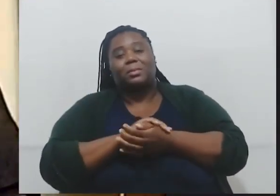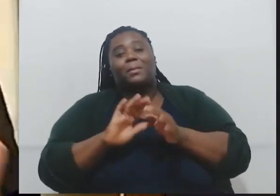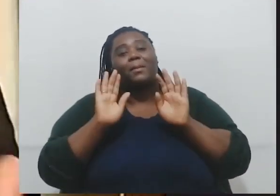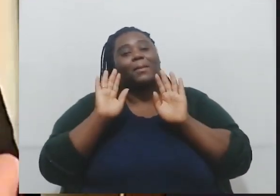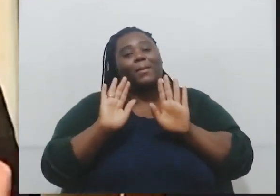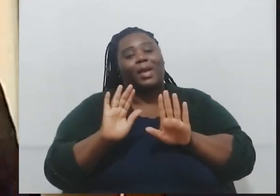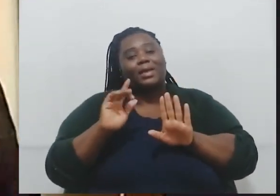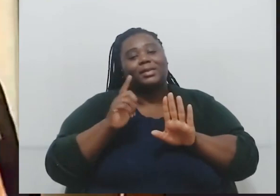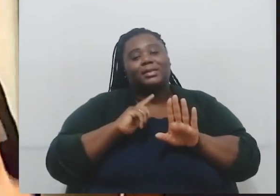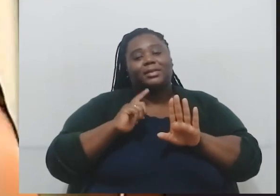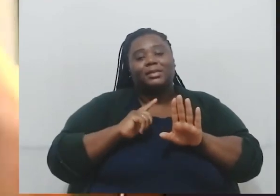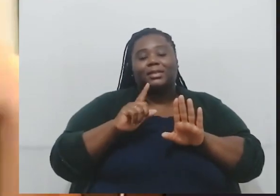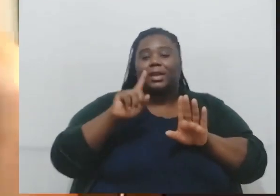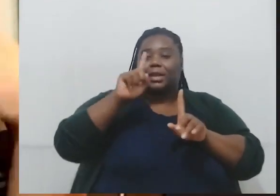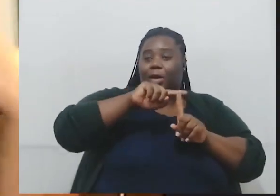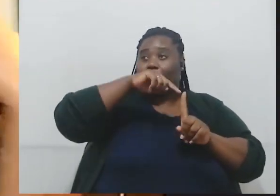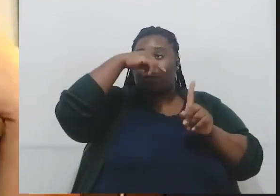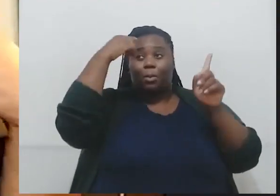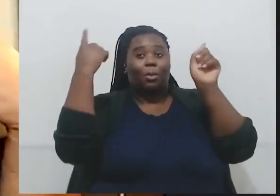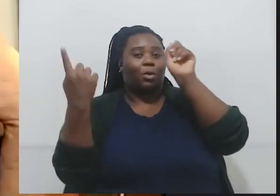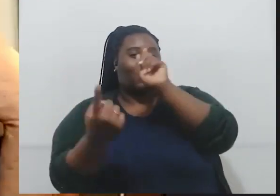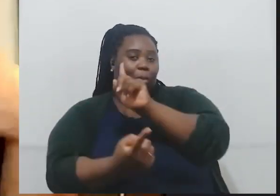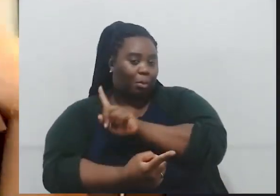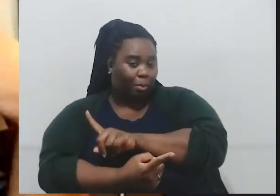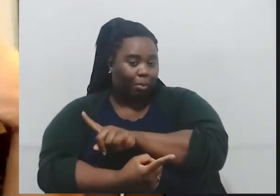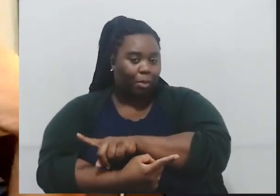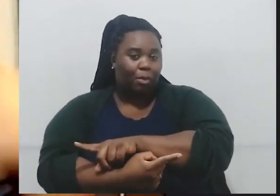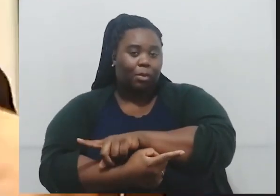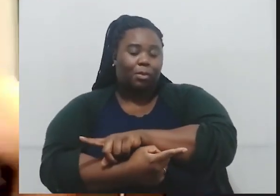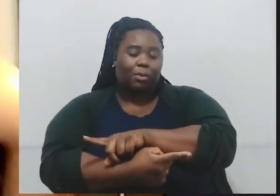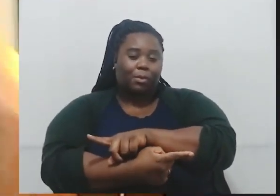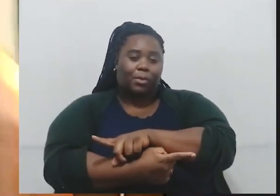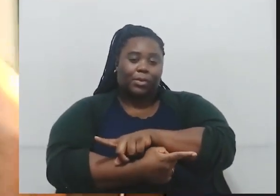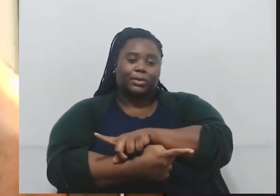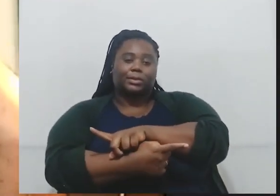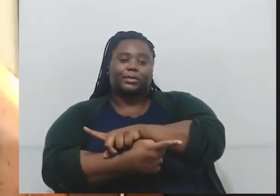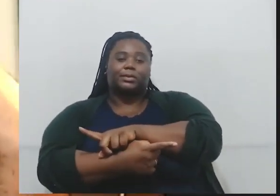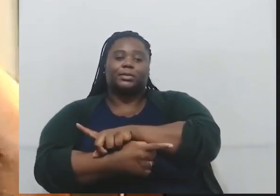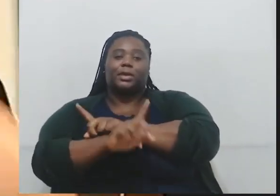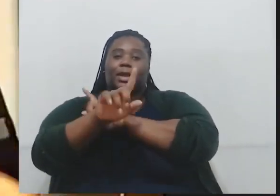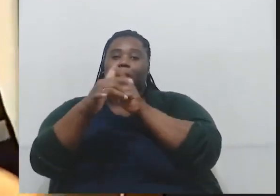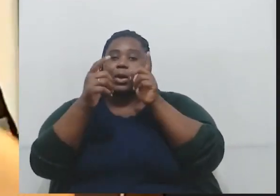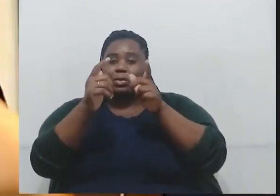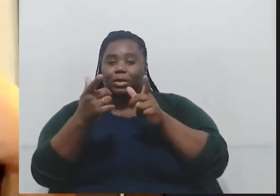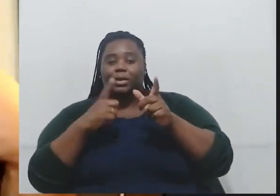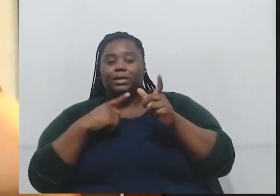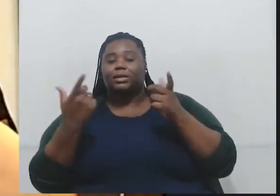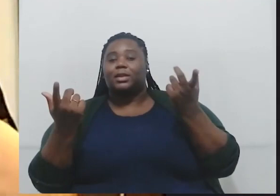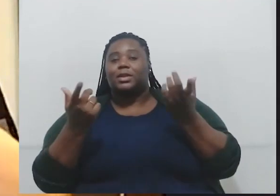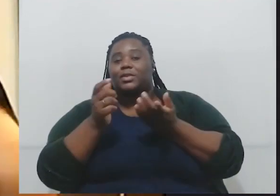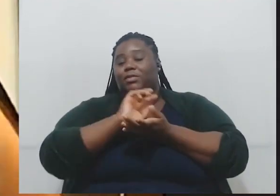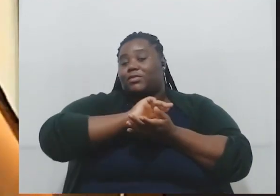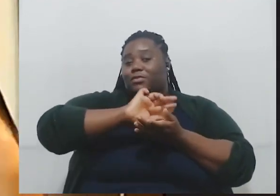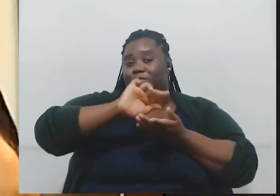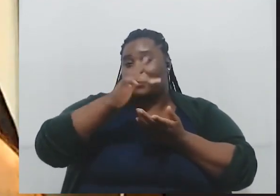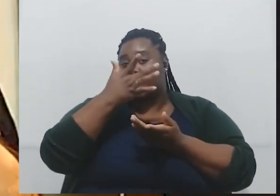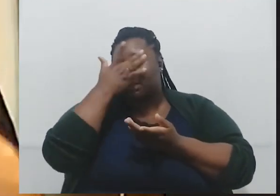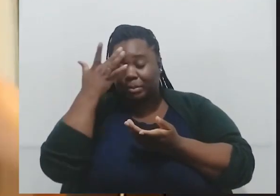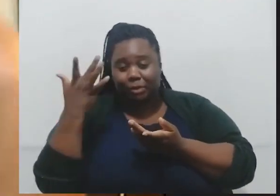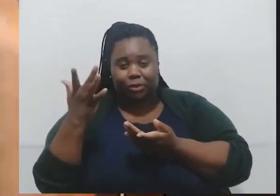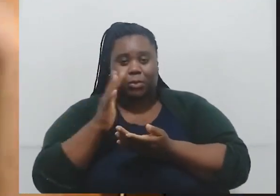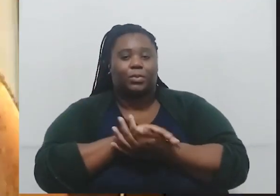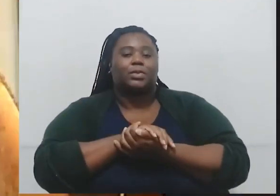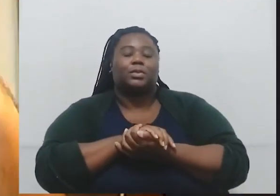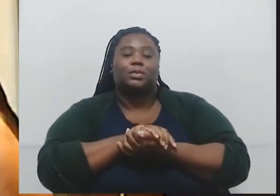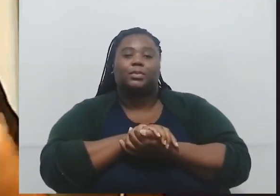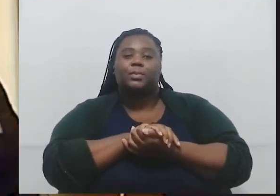é o oposto que é um lugar muito habitado, sabe? É o oposto da solidão, é um lugar muito habitado, que é a gente vê que a partir dessa